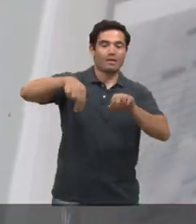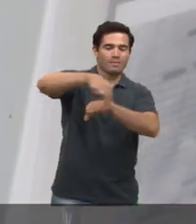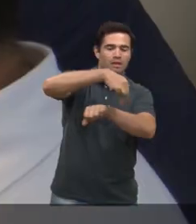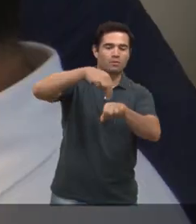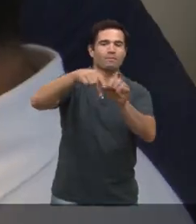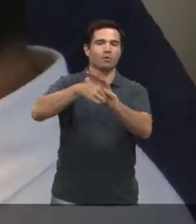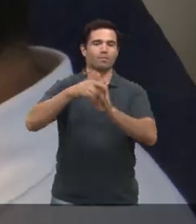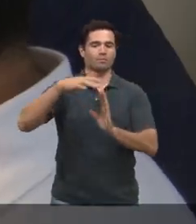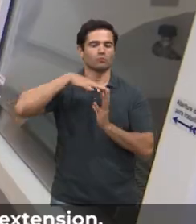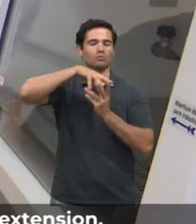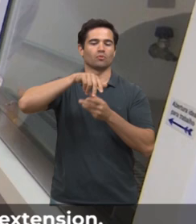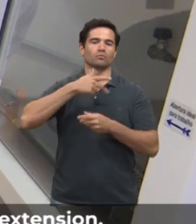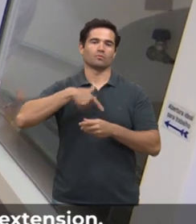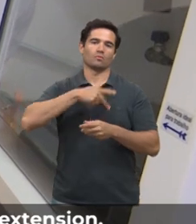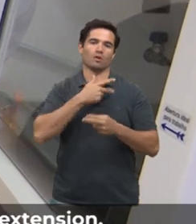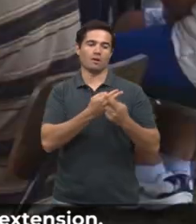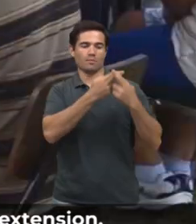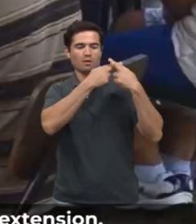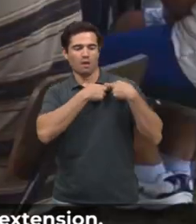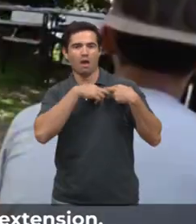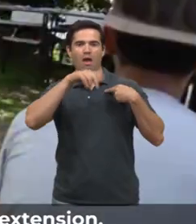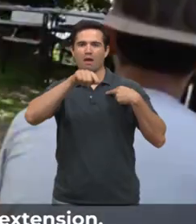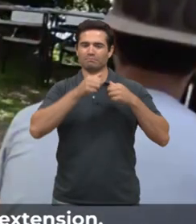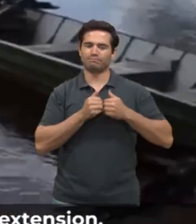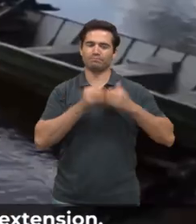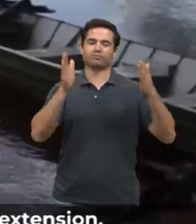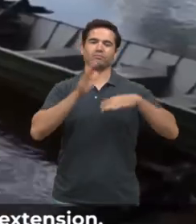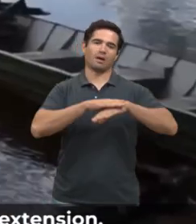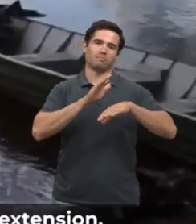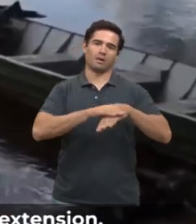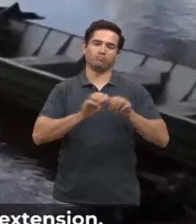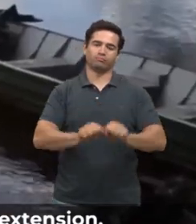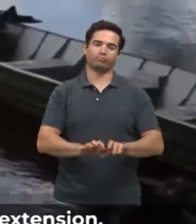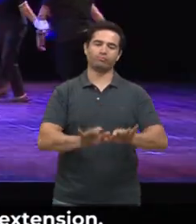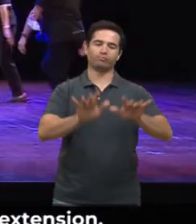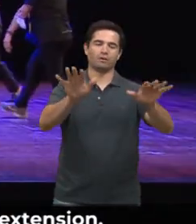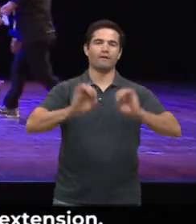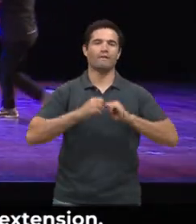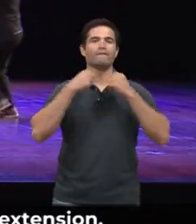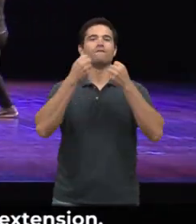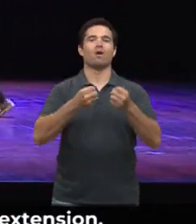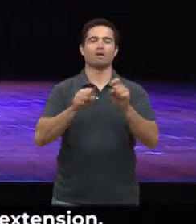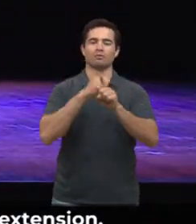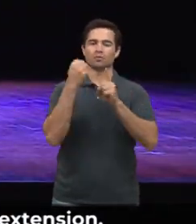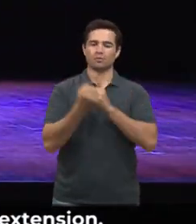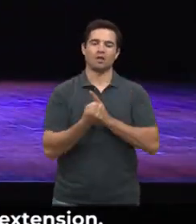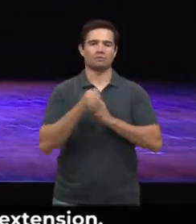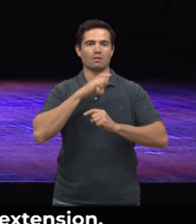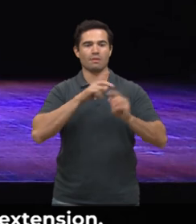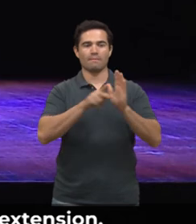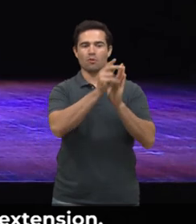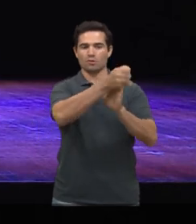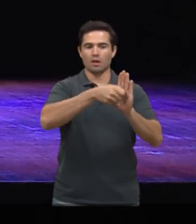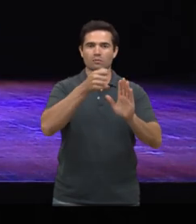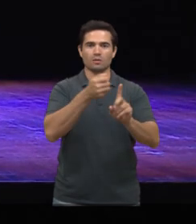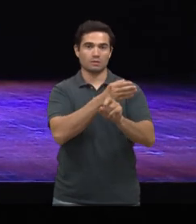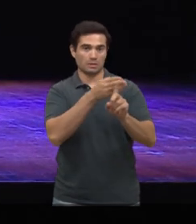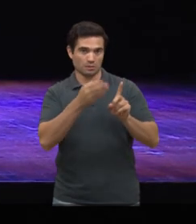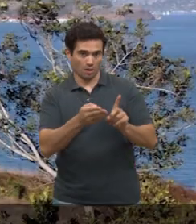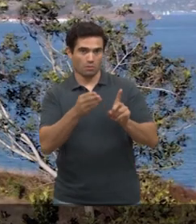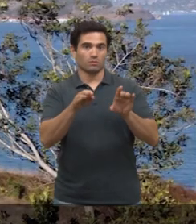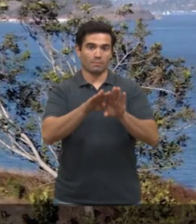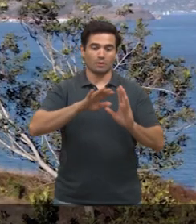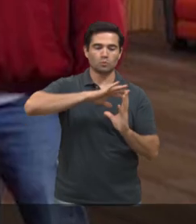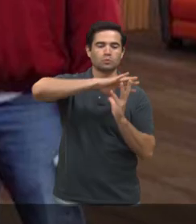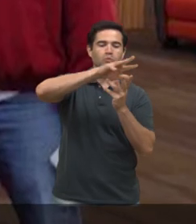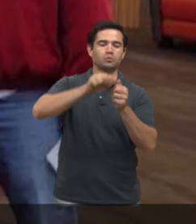e internacional. Nosso compromisso extrapola nossas fronteiras e fortalece a sociedade com projetos de